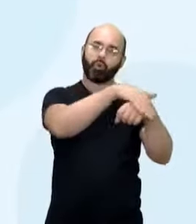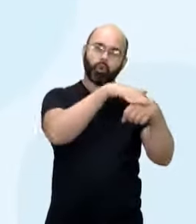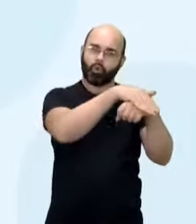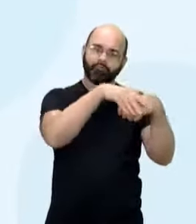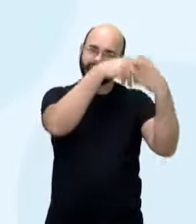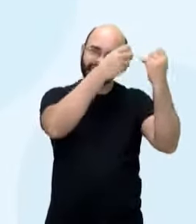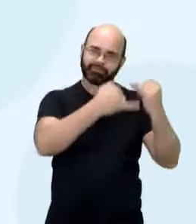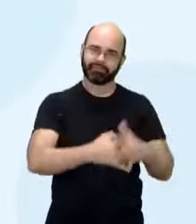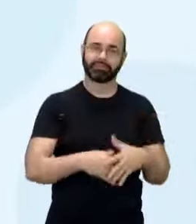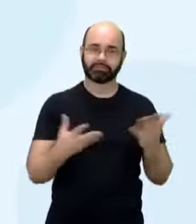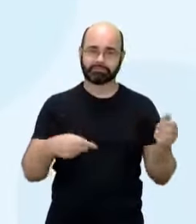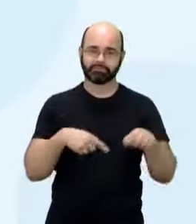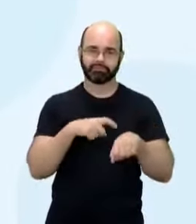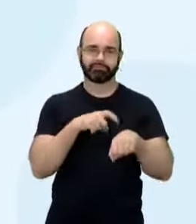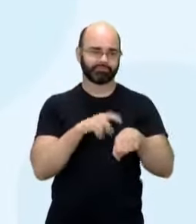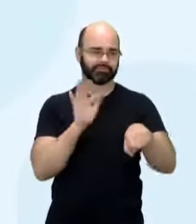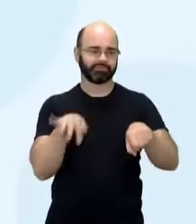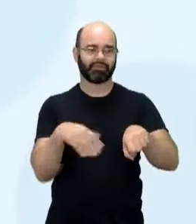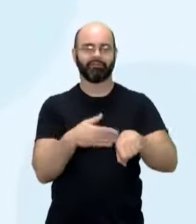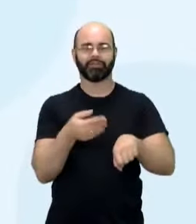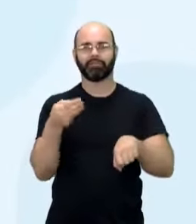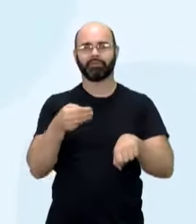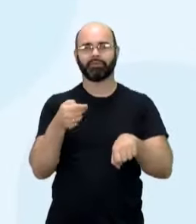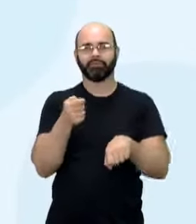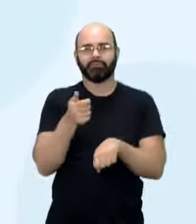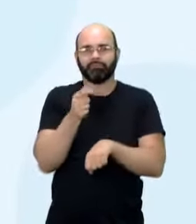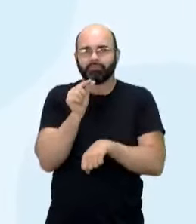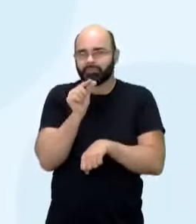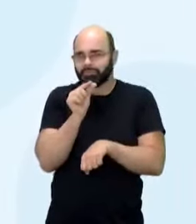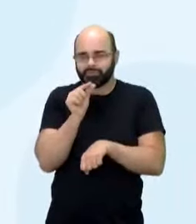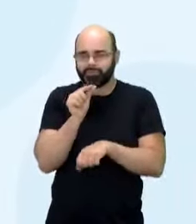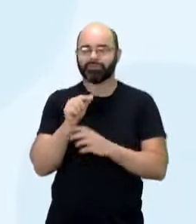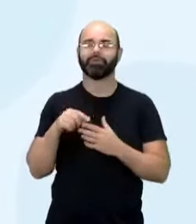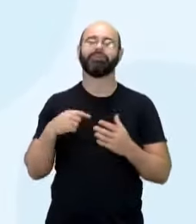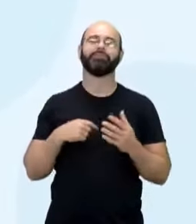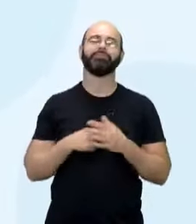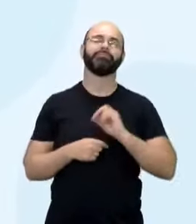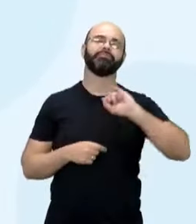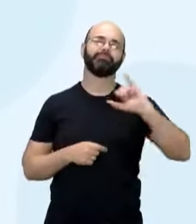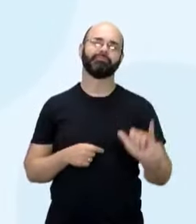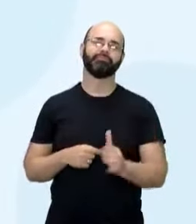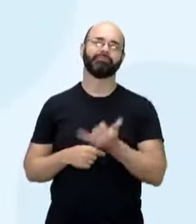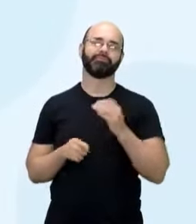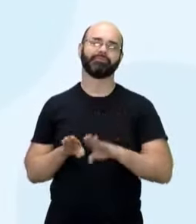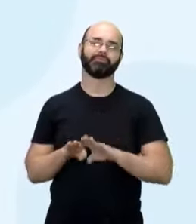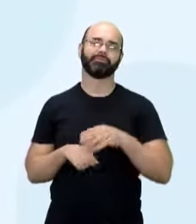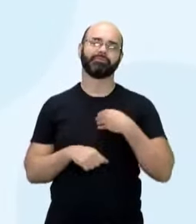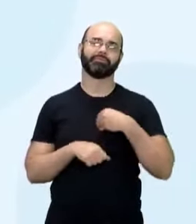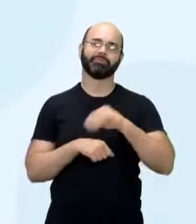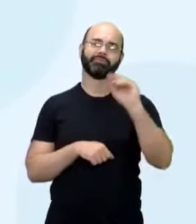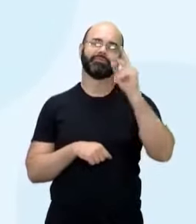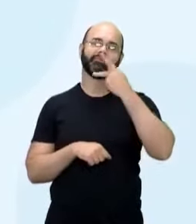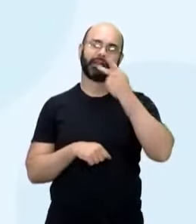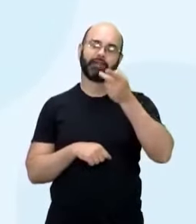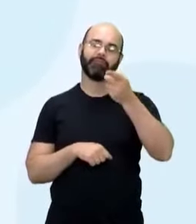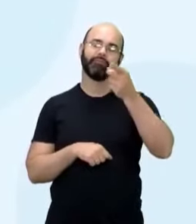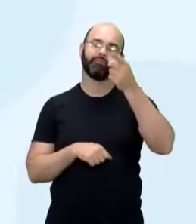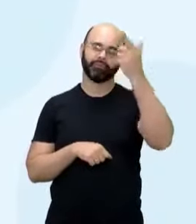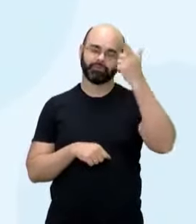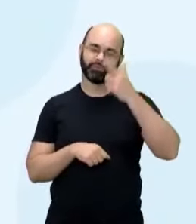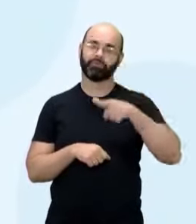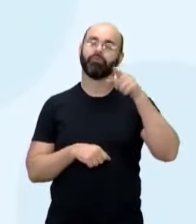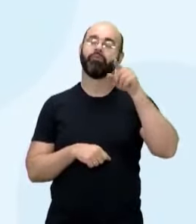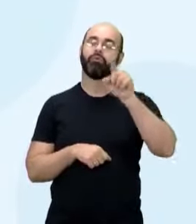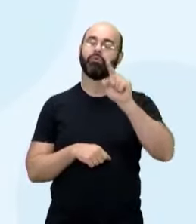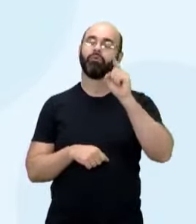minutos finais desse nosso encontro, né, a gente queria lembrar vocês e retomar aqui com vocês que a gente vai